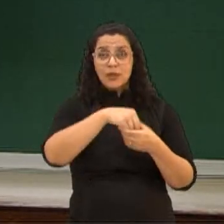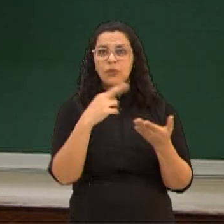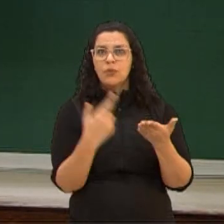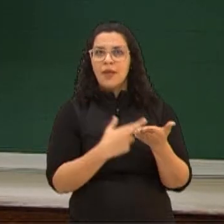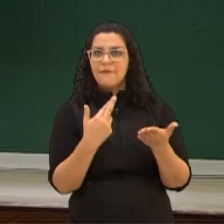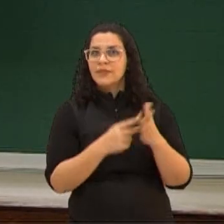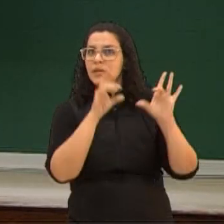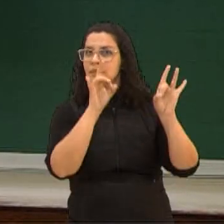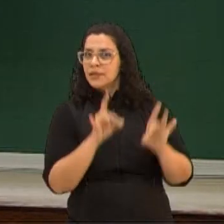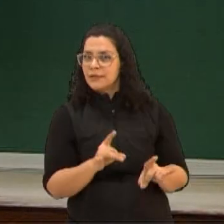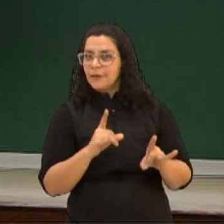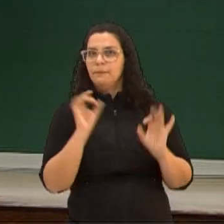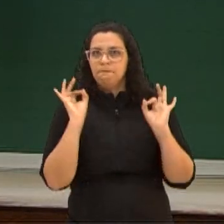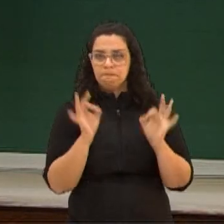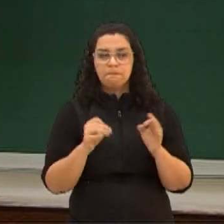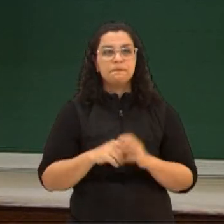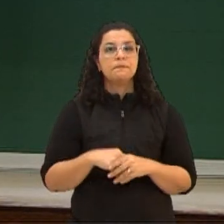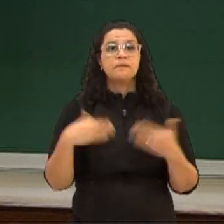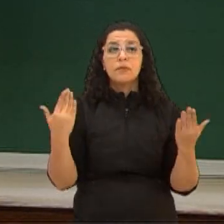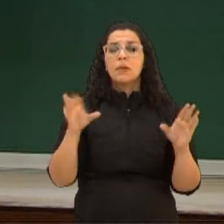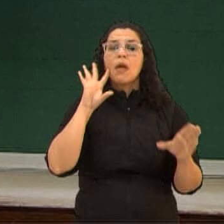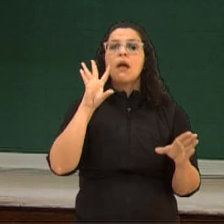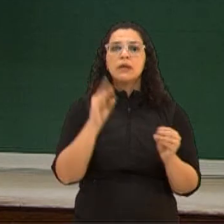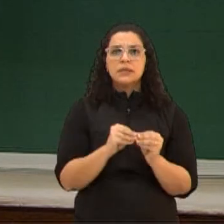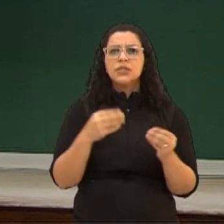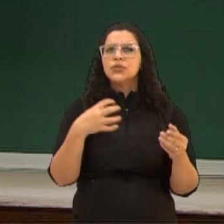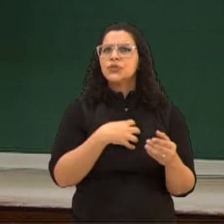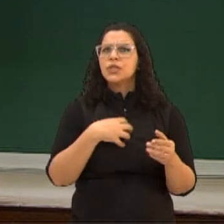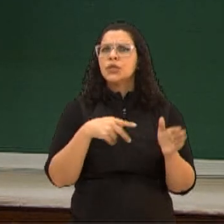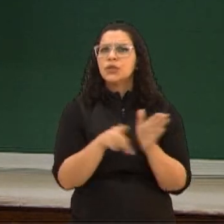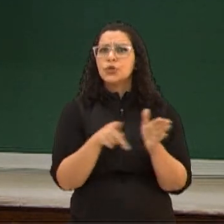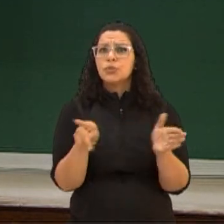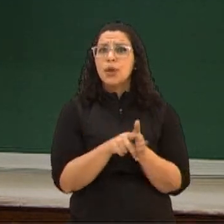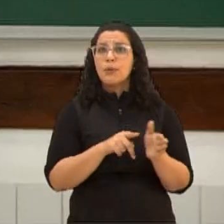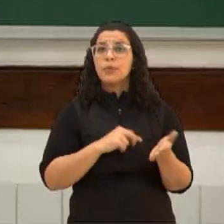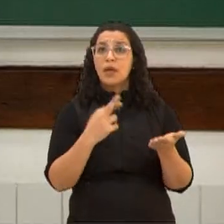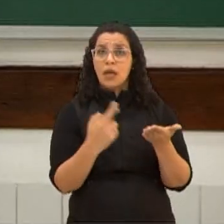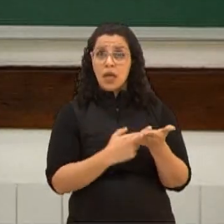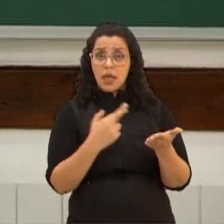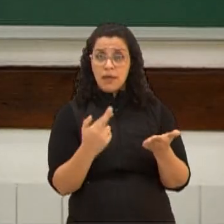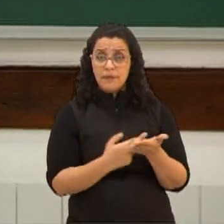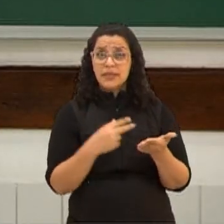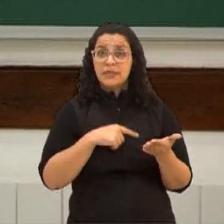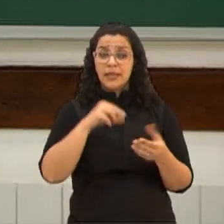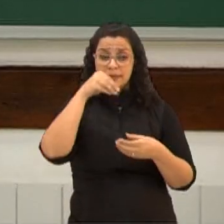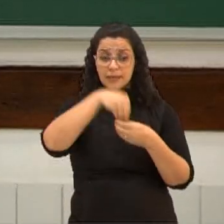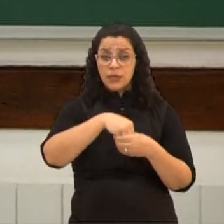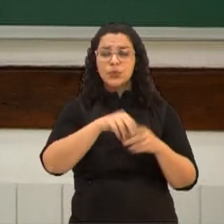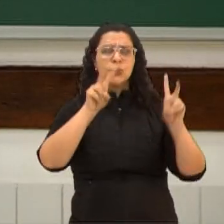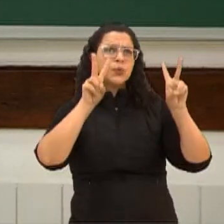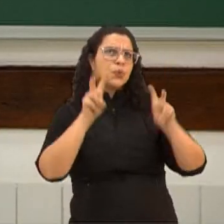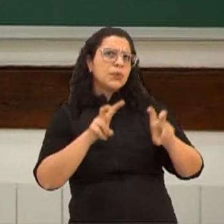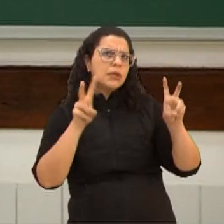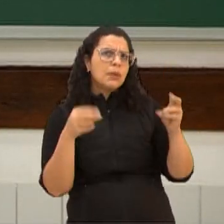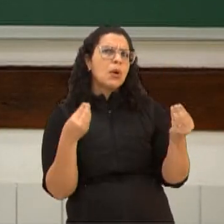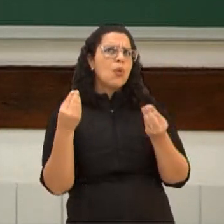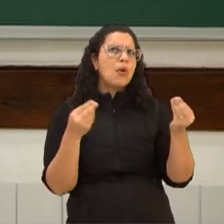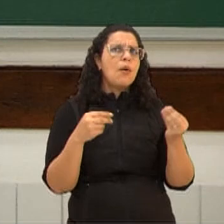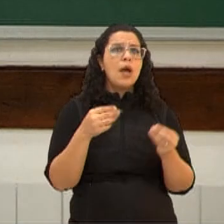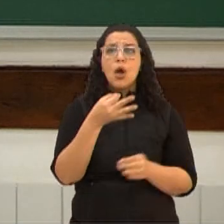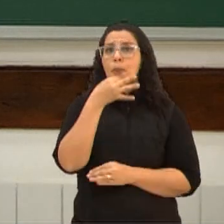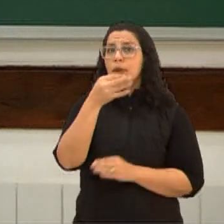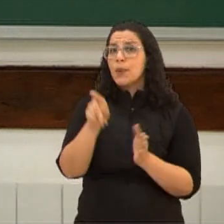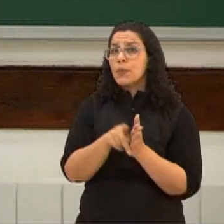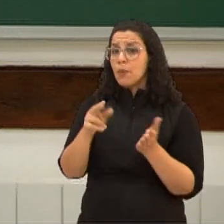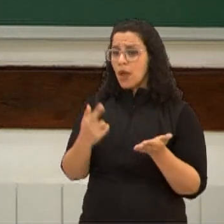edição especial, certo? Compreender a posição do periódico frente ao tema, então pensar ali qual é a